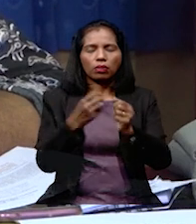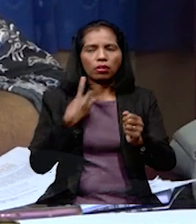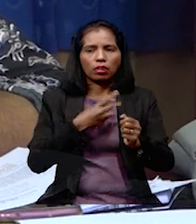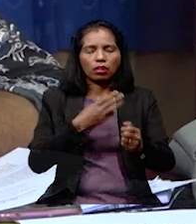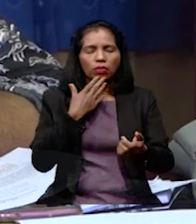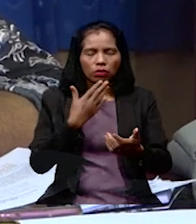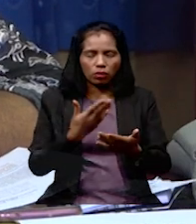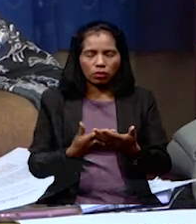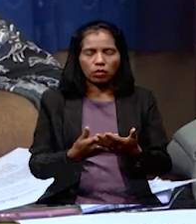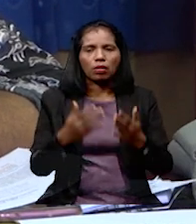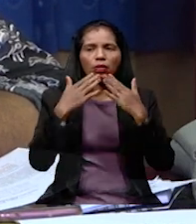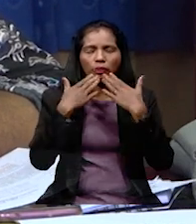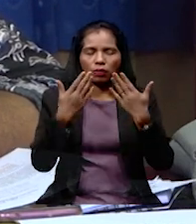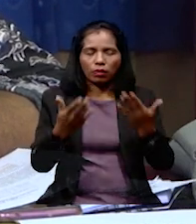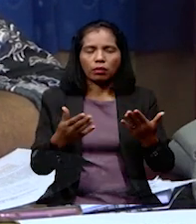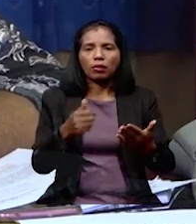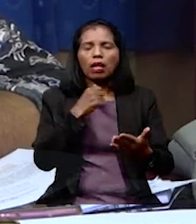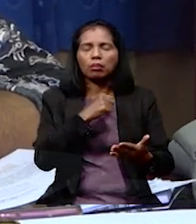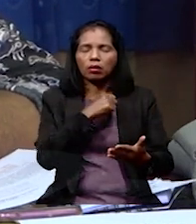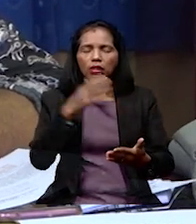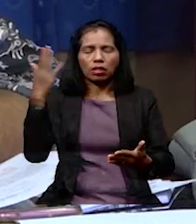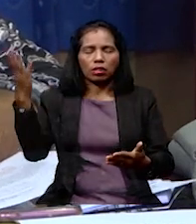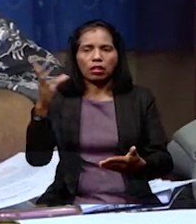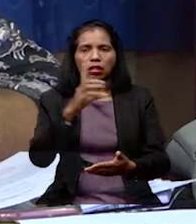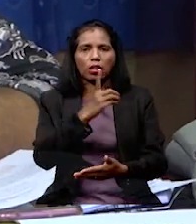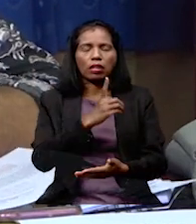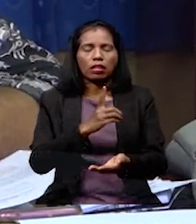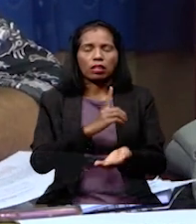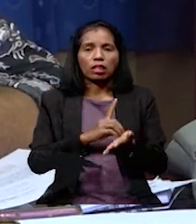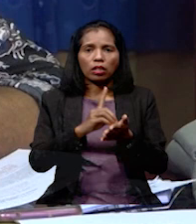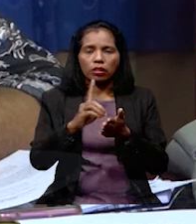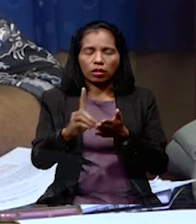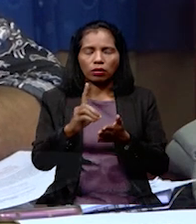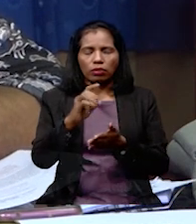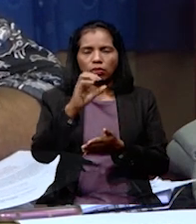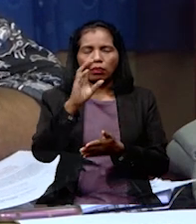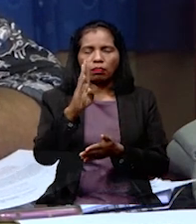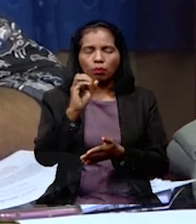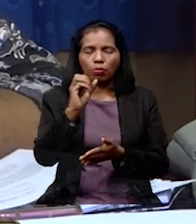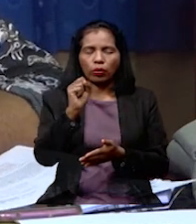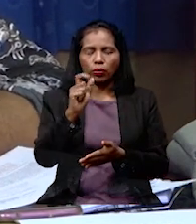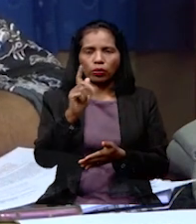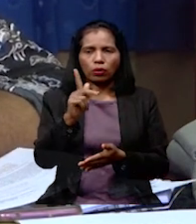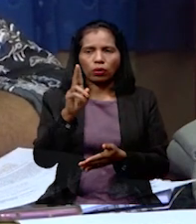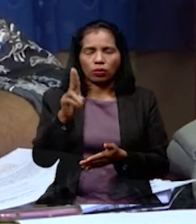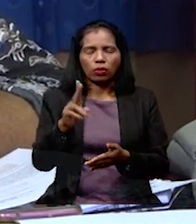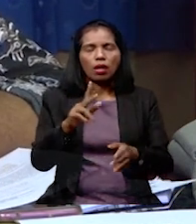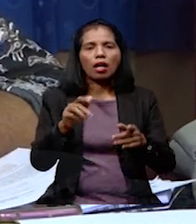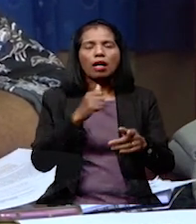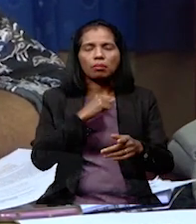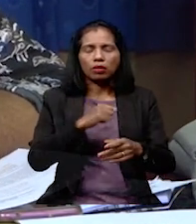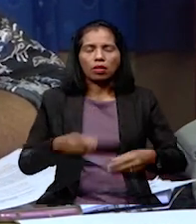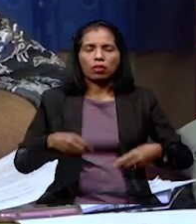baya Baya amusir Don Bosco, kon lito lorong tolu ne, amusir sa organiza ting hene ba parfo ba